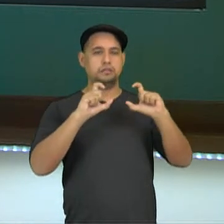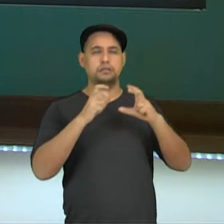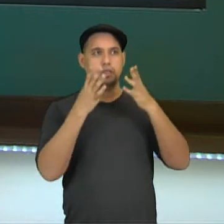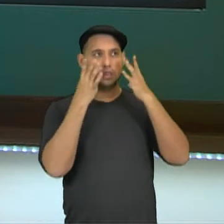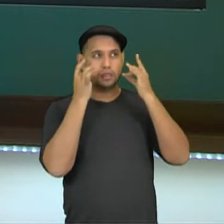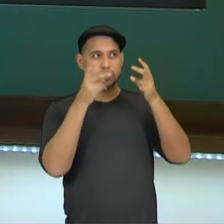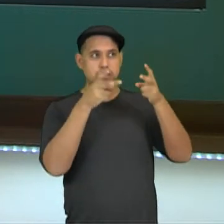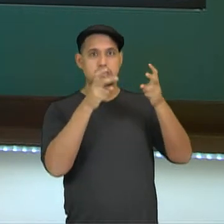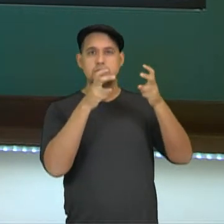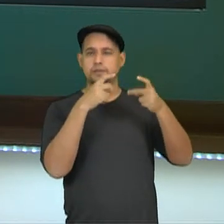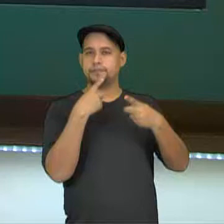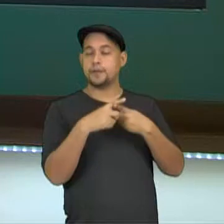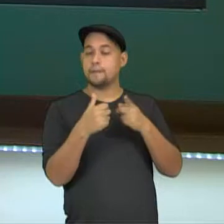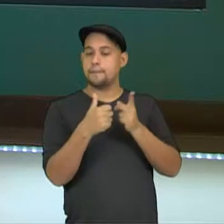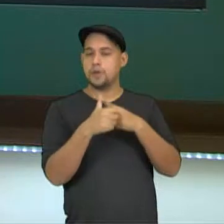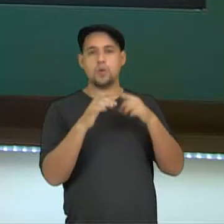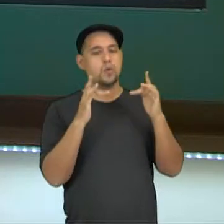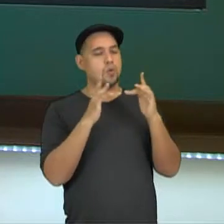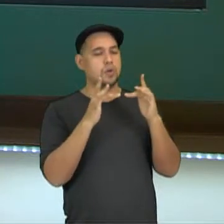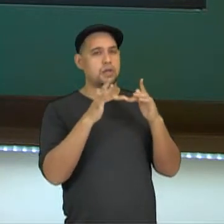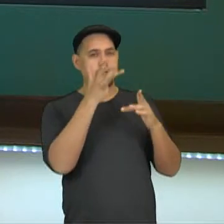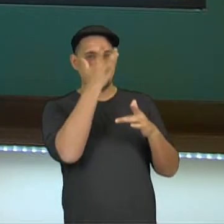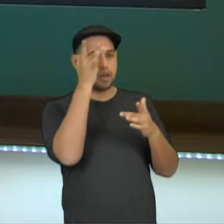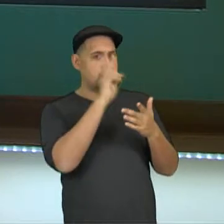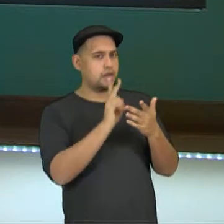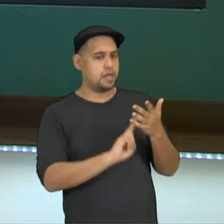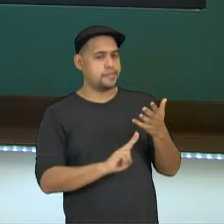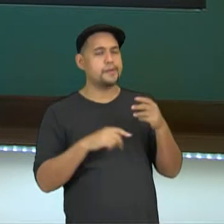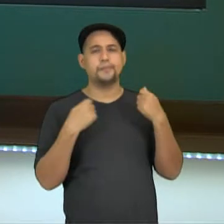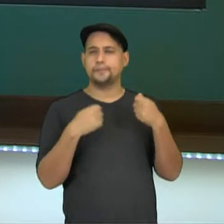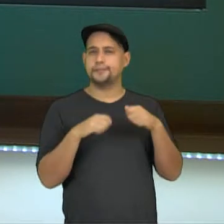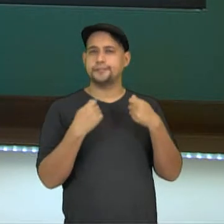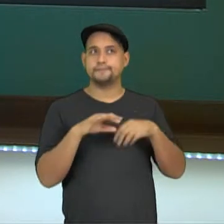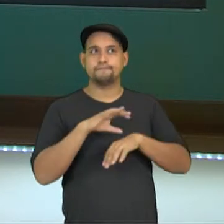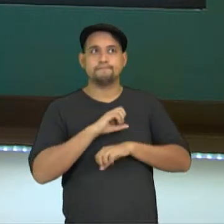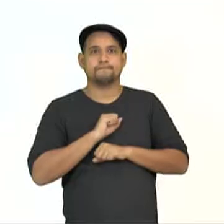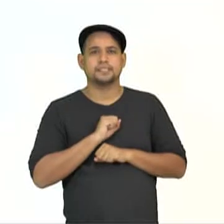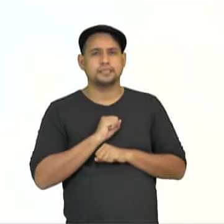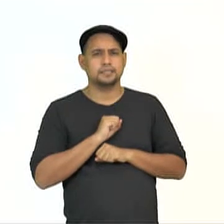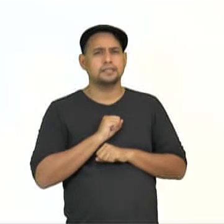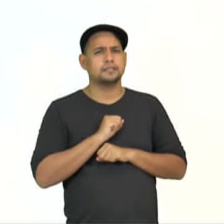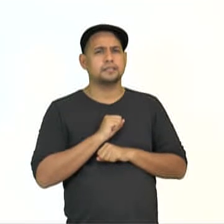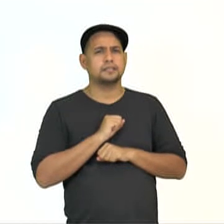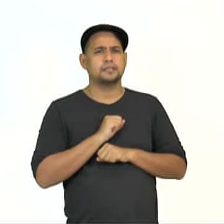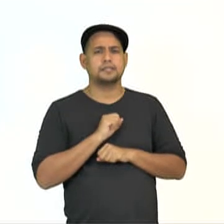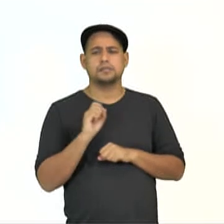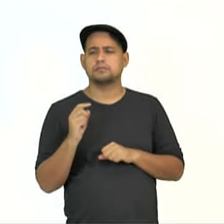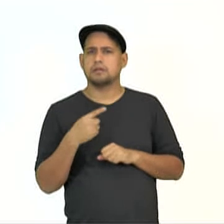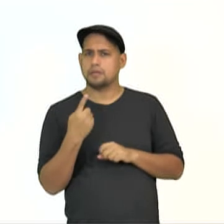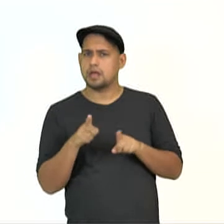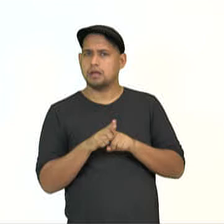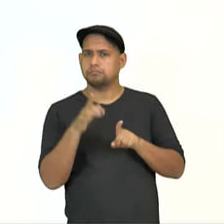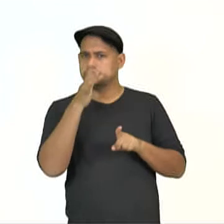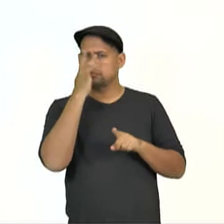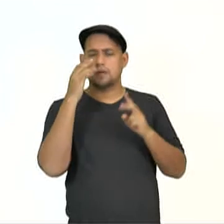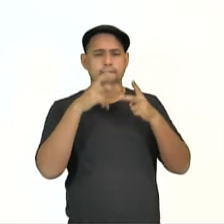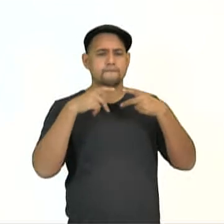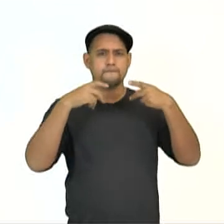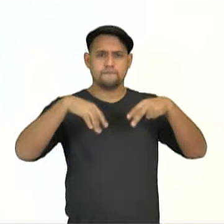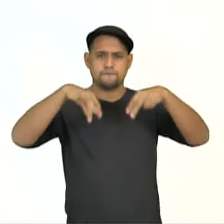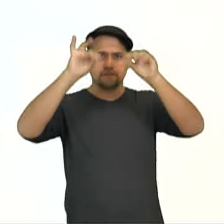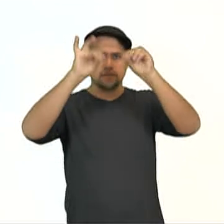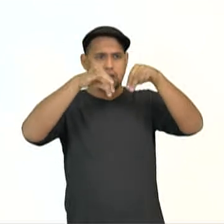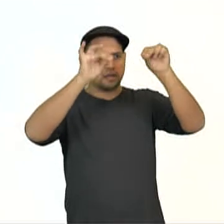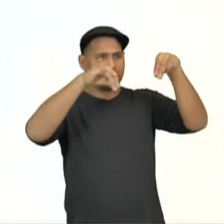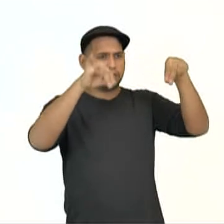atenção, porque é o primeiro contato do leitor com a notícia. Então, ele tem que ser atrativo. Em isolamento, artesã pendura máscaras no portão de